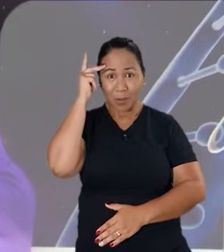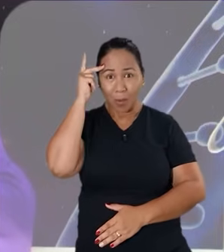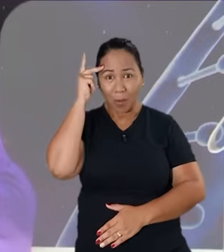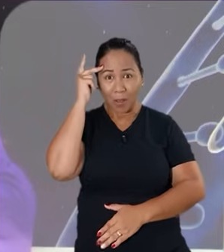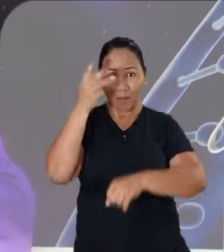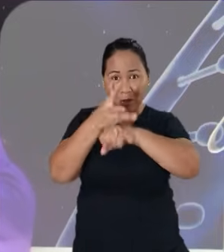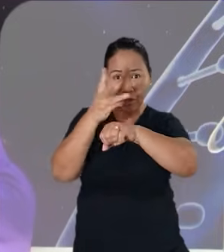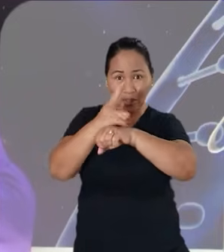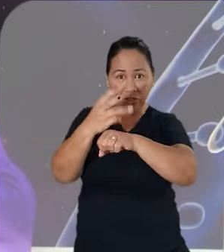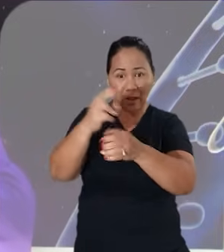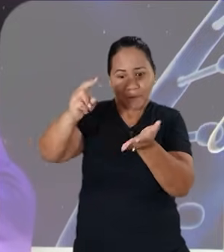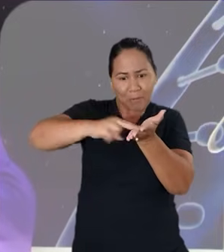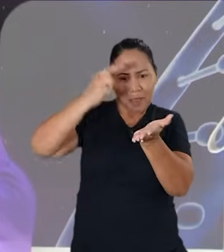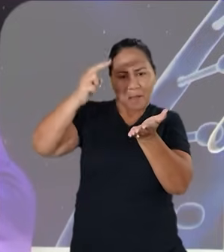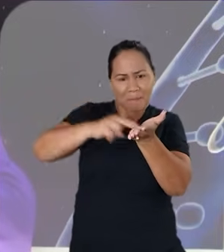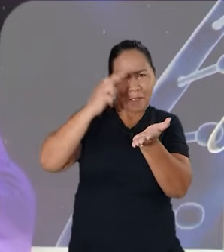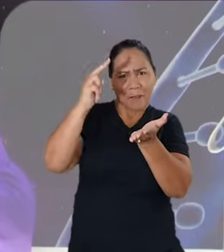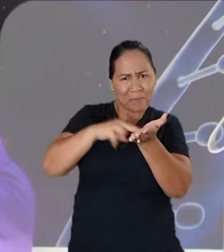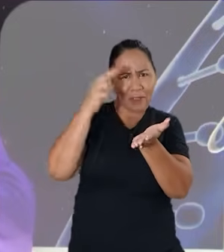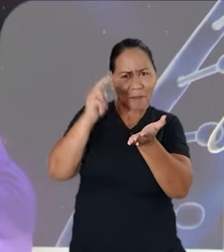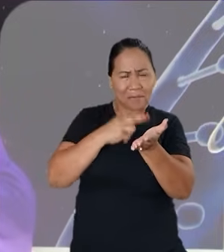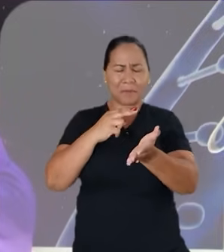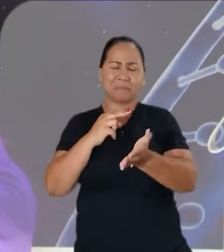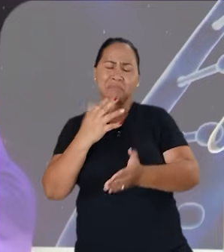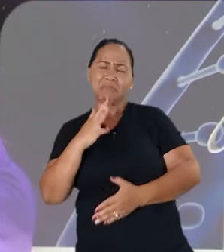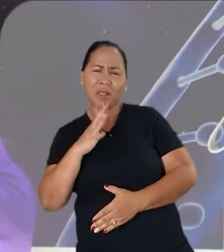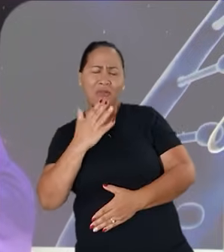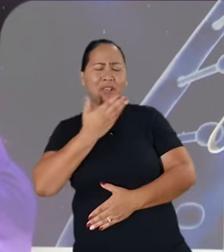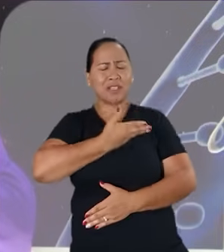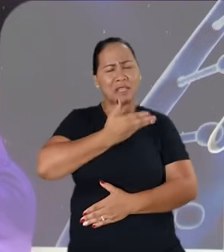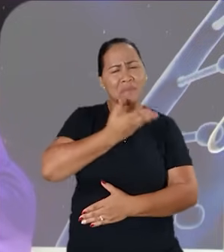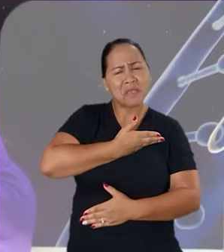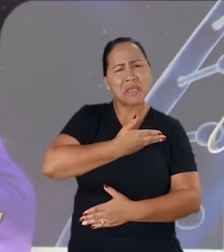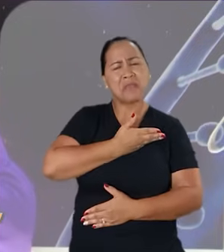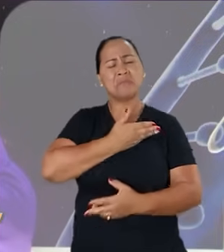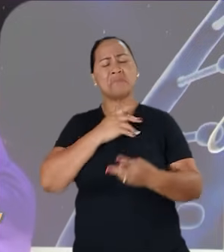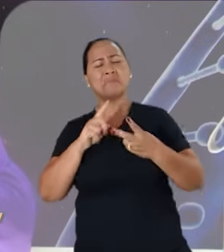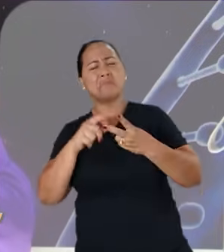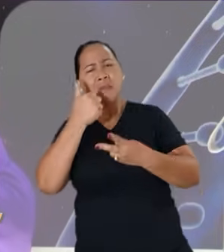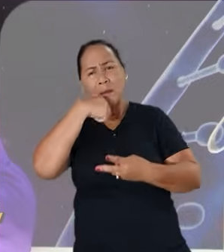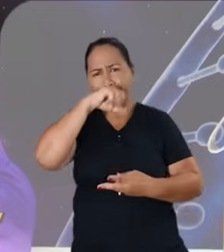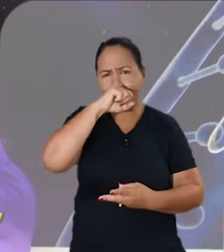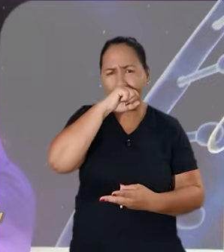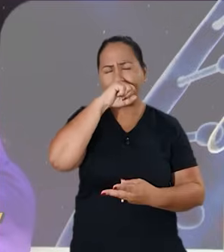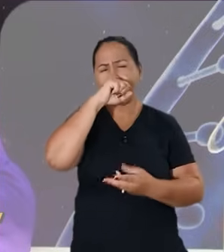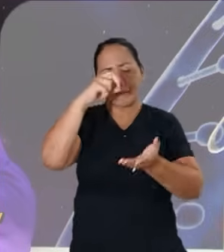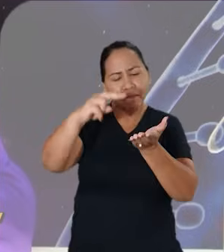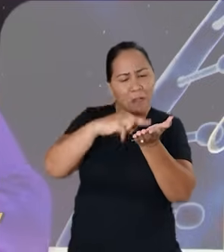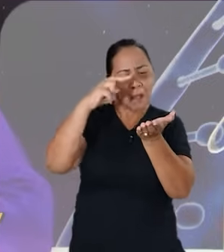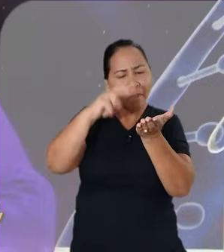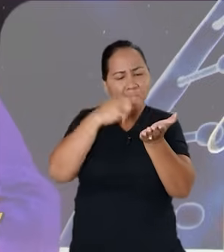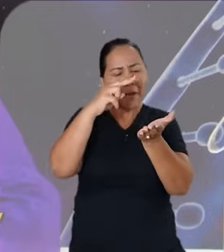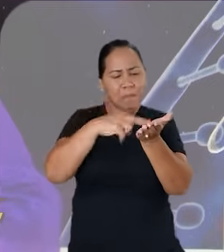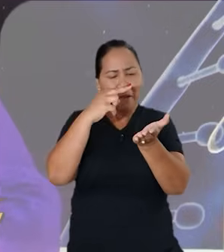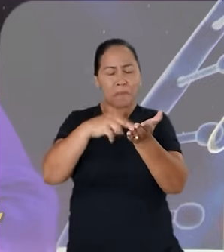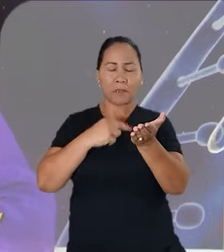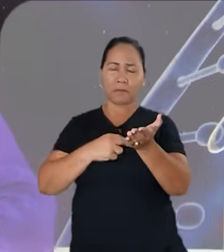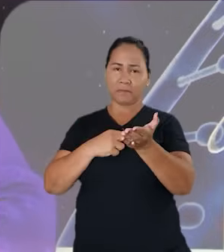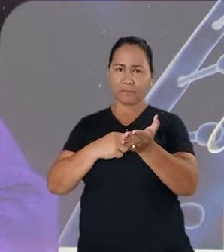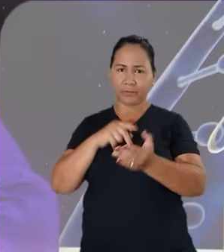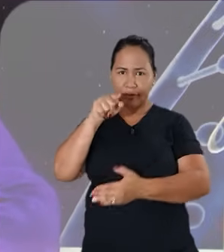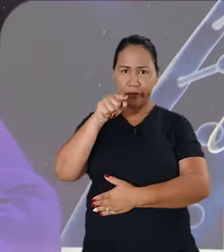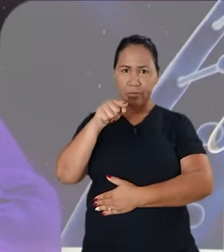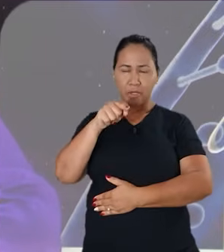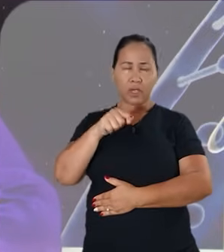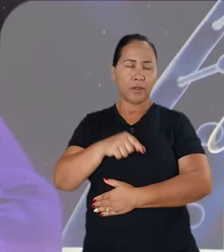mandaram no WhatsApp e você não respondeu. Talvez um amigo, uma mãe que mandou uma corrente